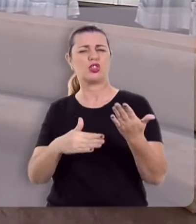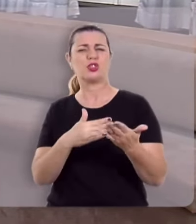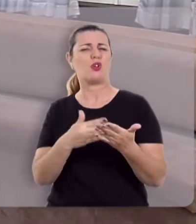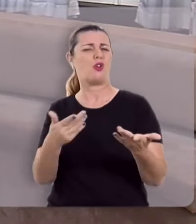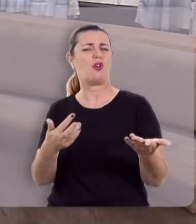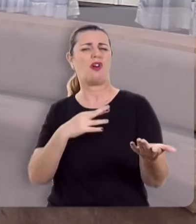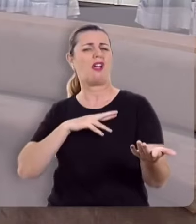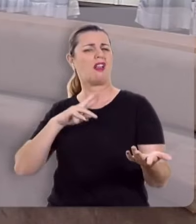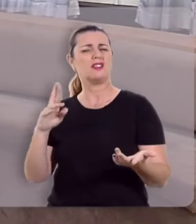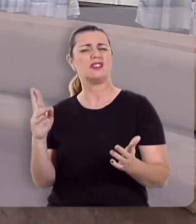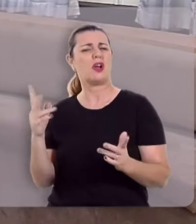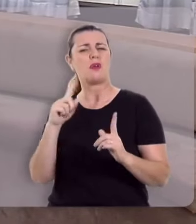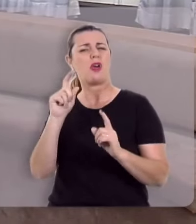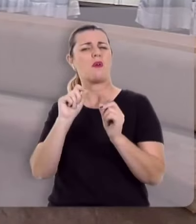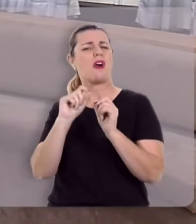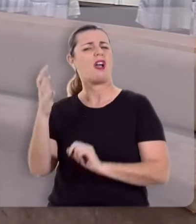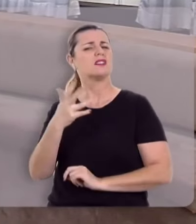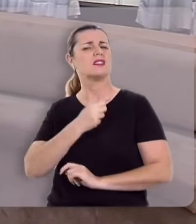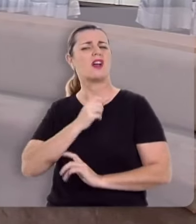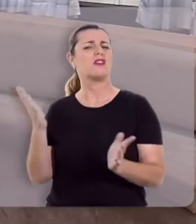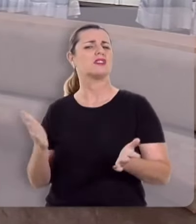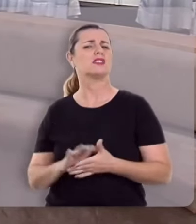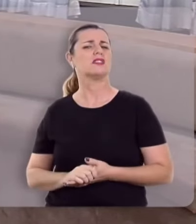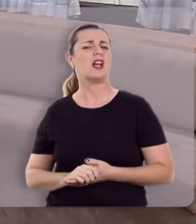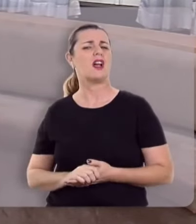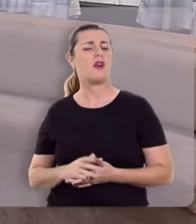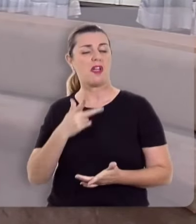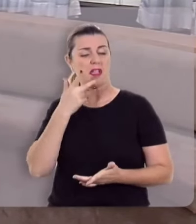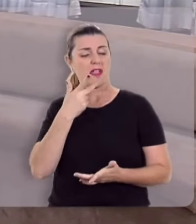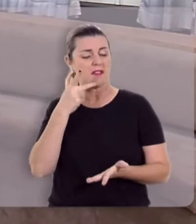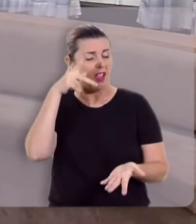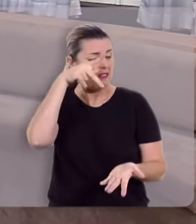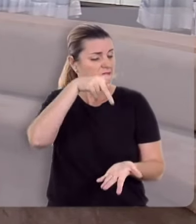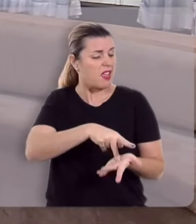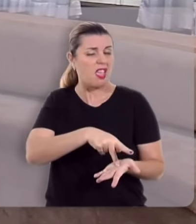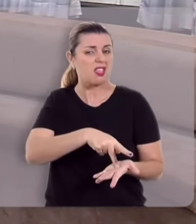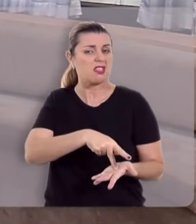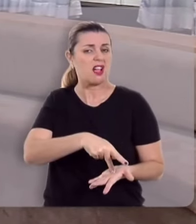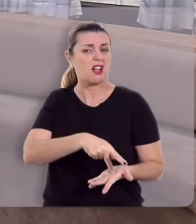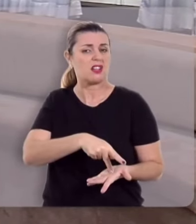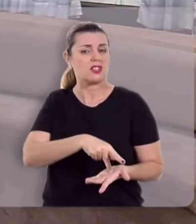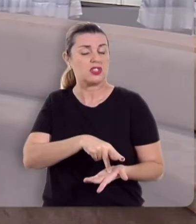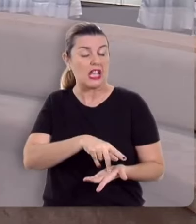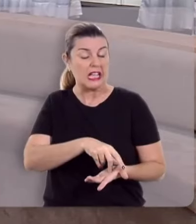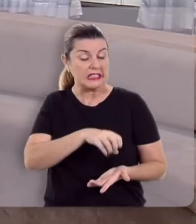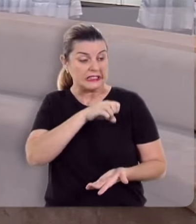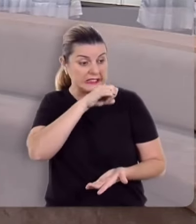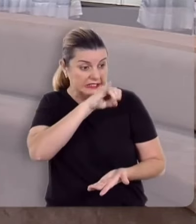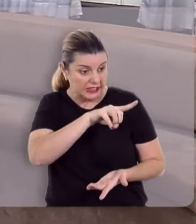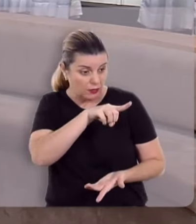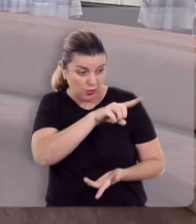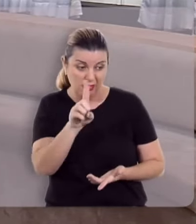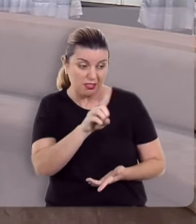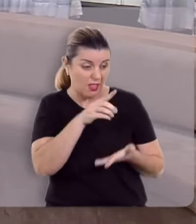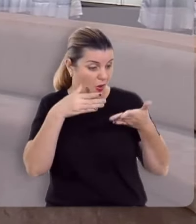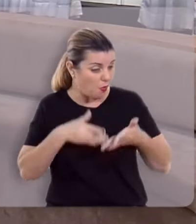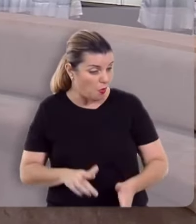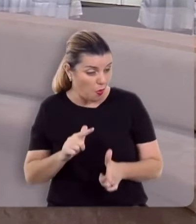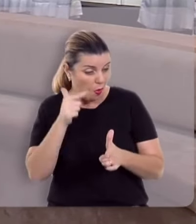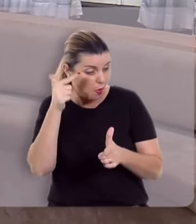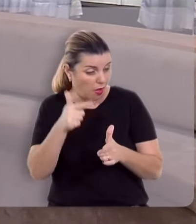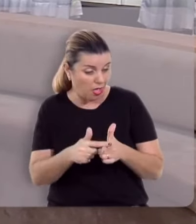essas vãs, pretensões e afirma categoricamente, se você não nascer de novo, você não